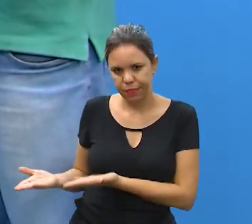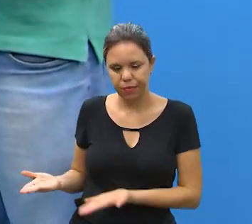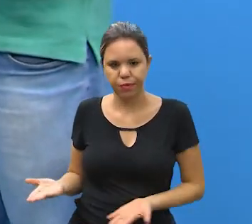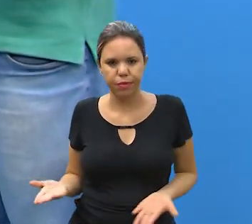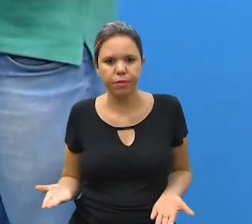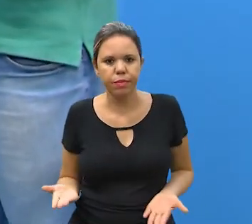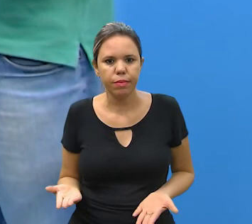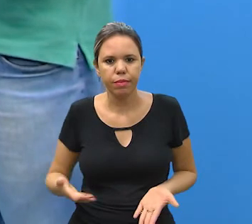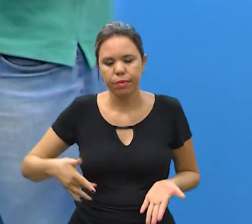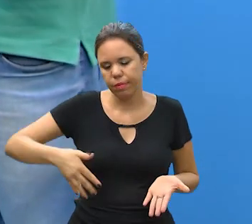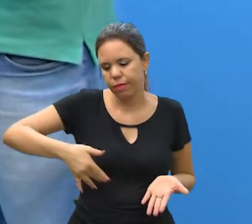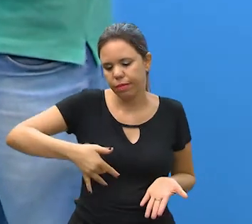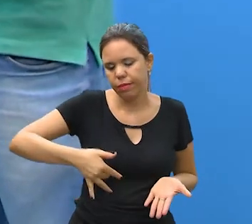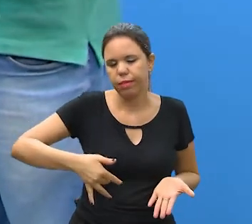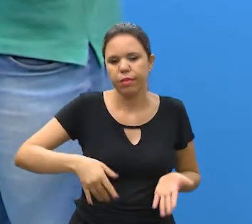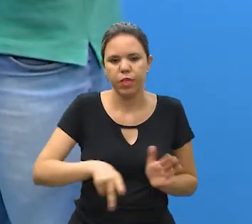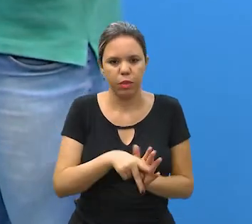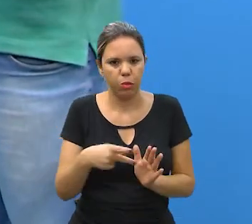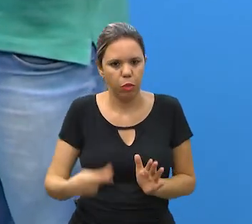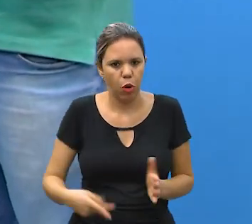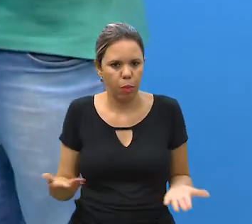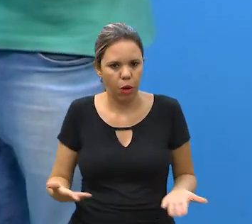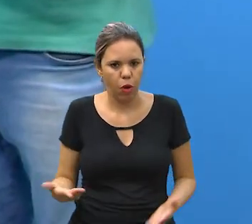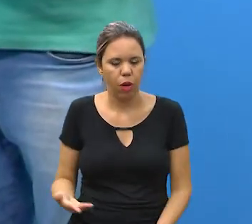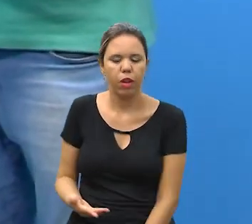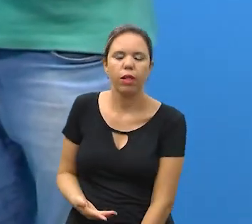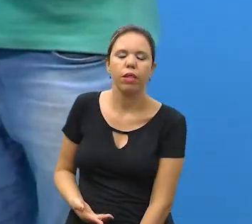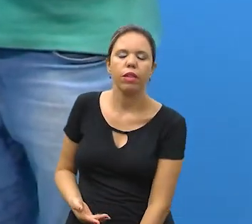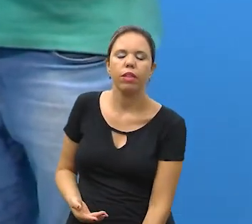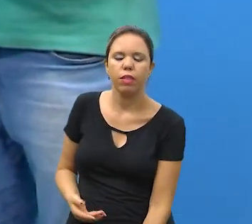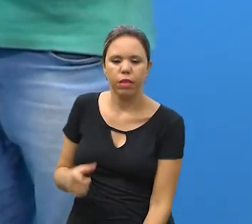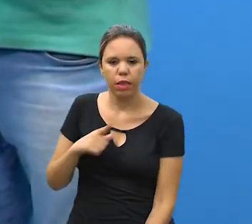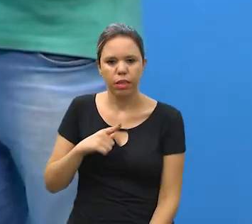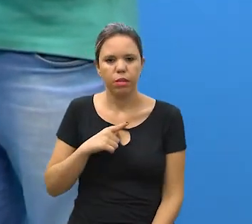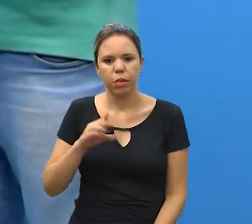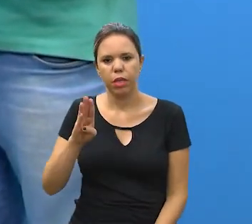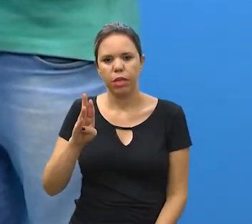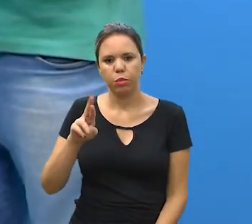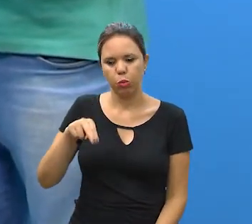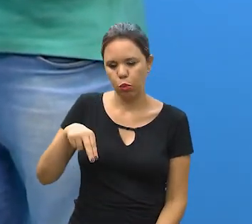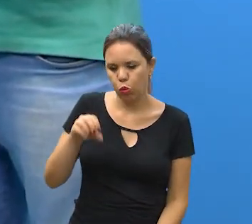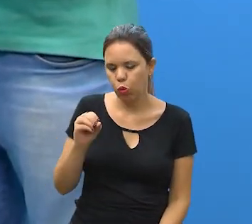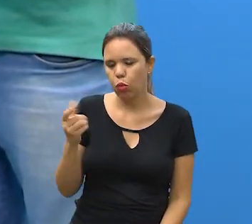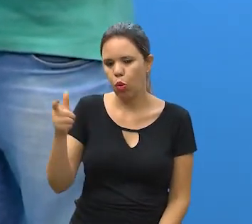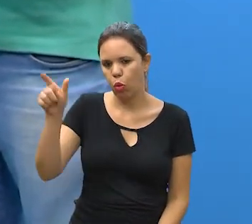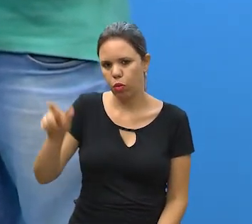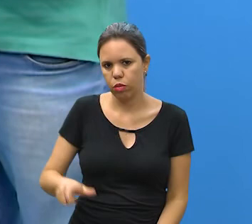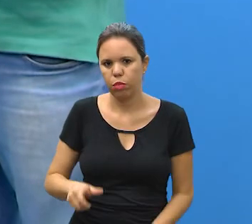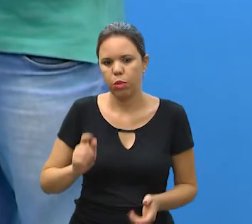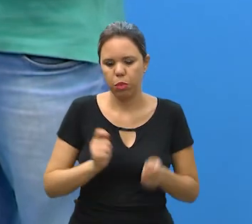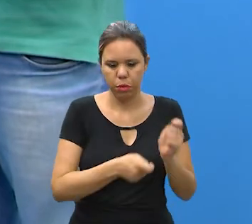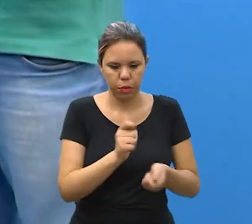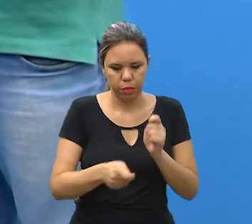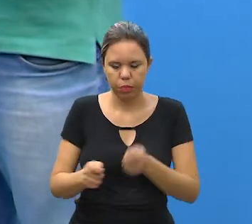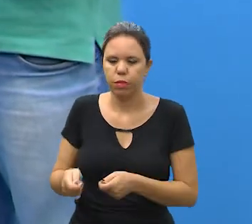do meu lado, é o baixista, né, que tá tocando agora o baixo acústico. Tem também o Bruno, que é